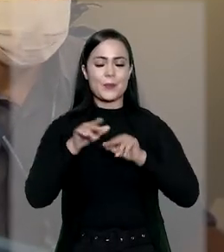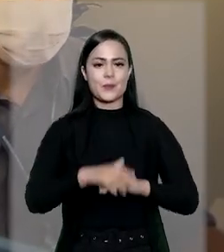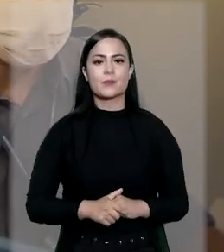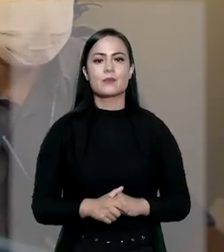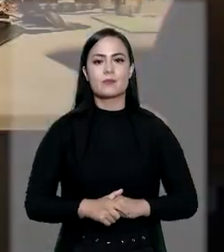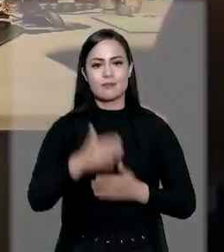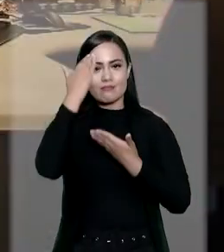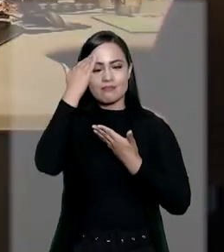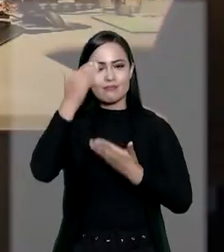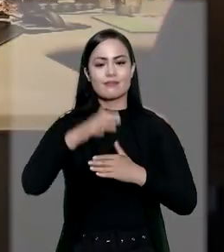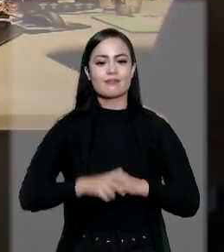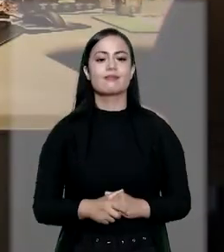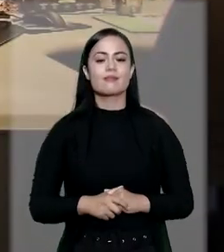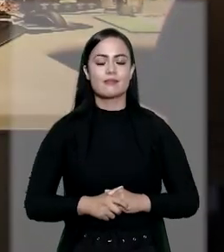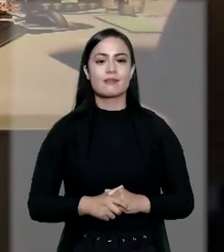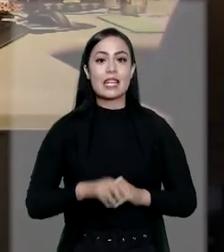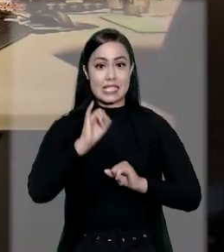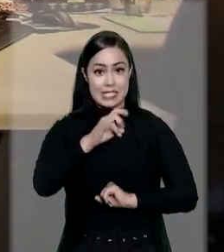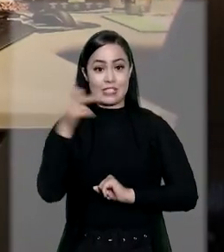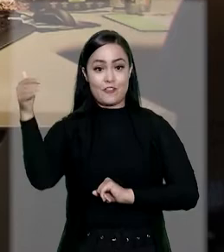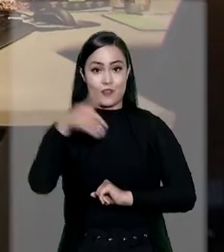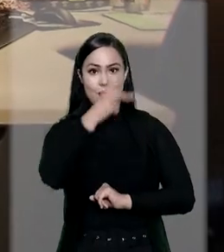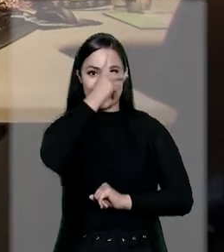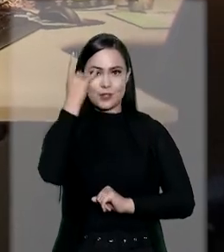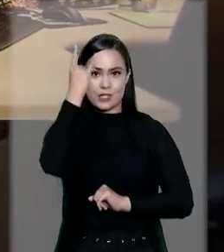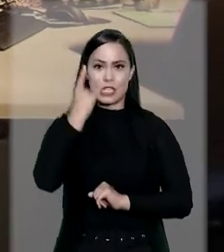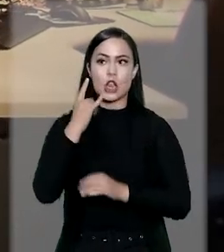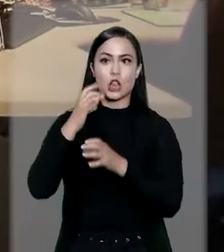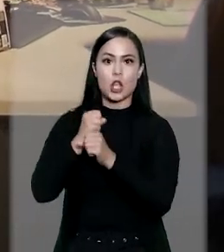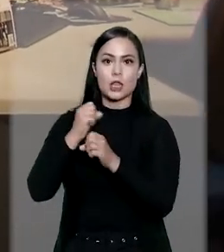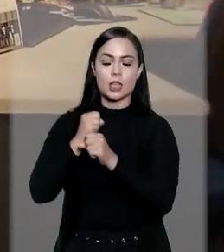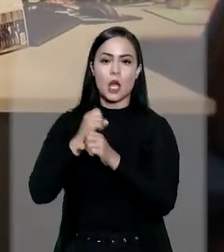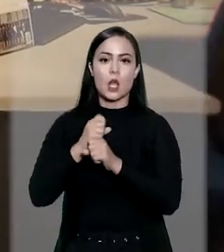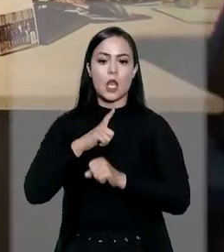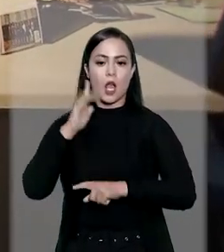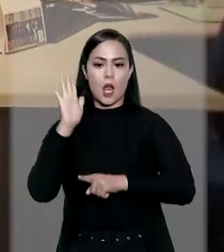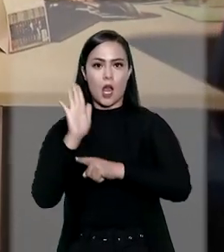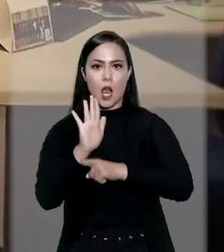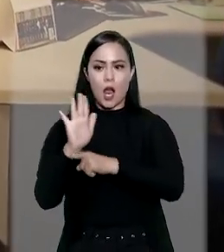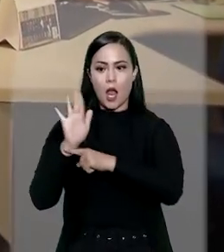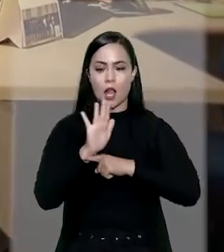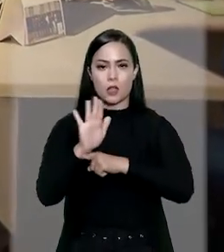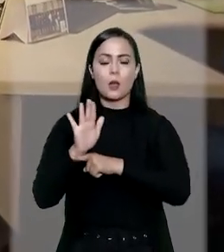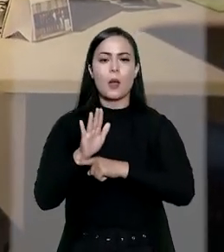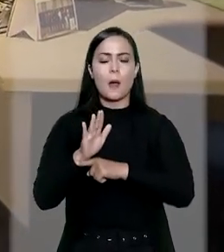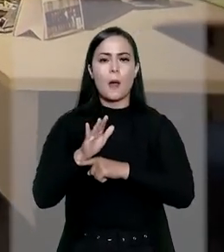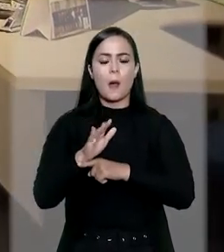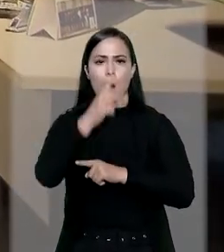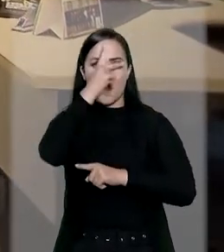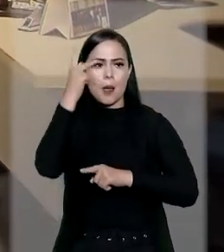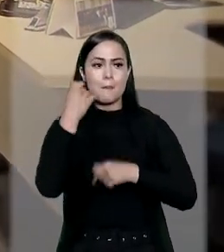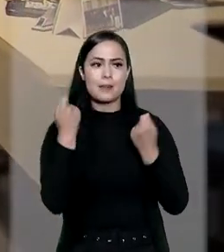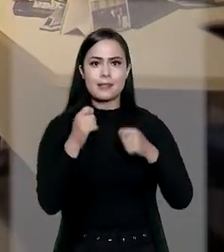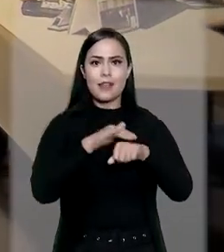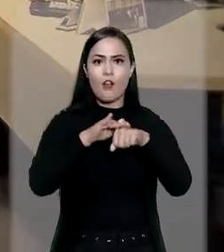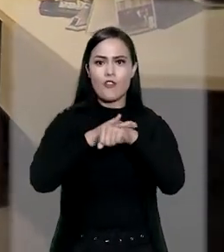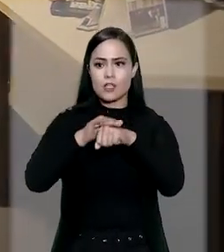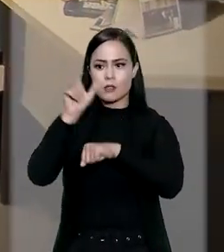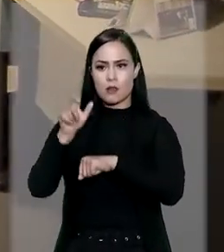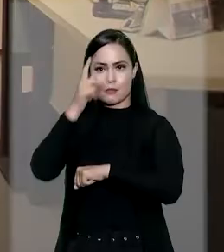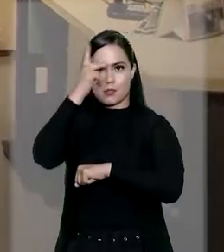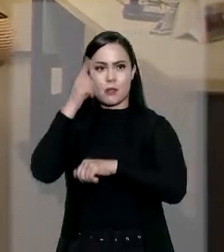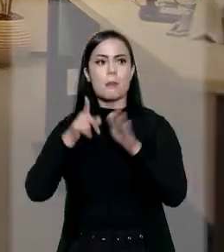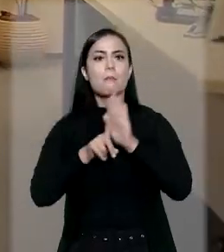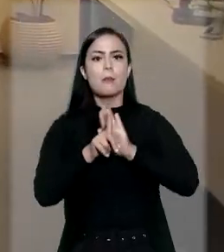Obrigada. Se por acaso vir uma pessoa com cegueira total sendo guiada por alguém e precisar conversar com